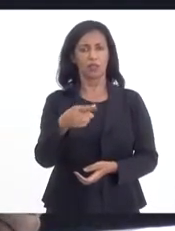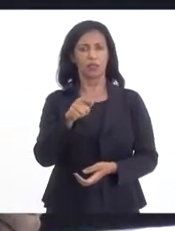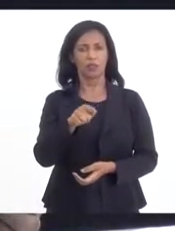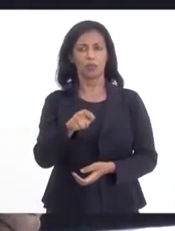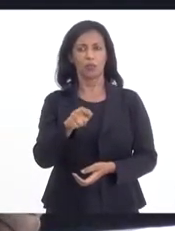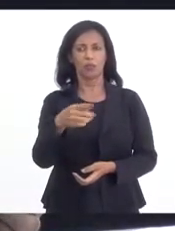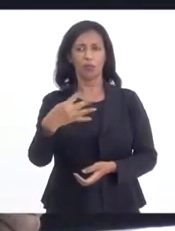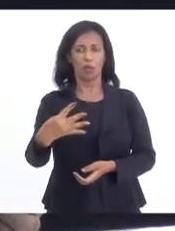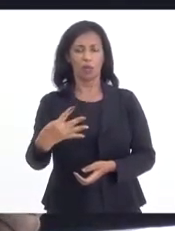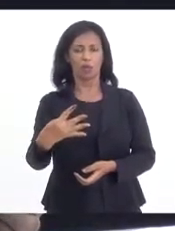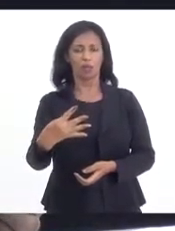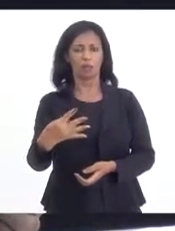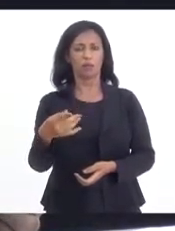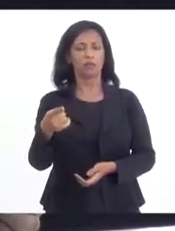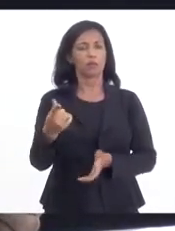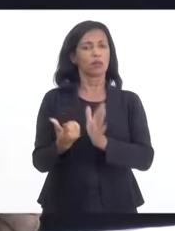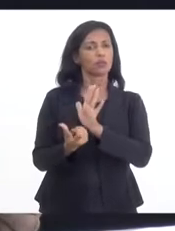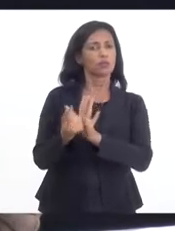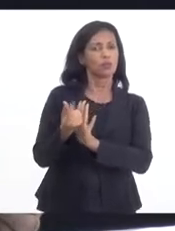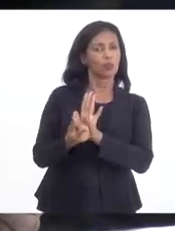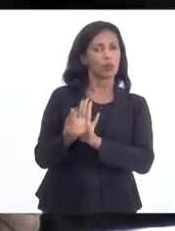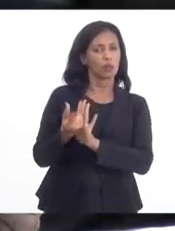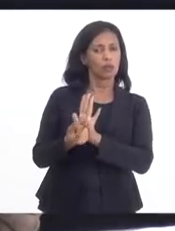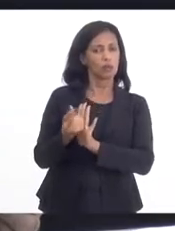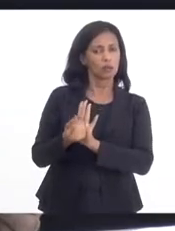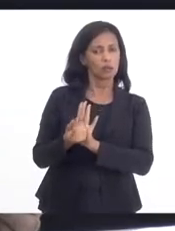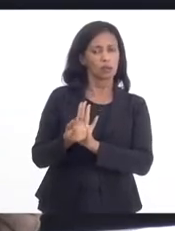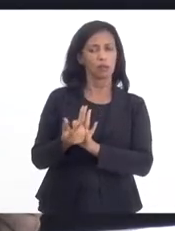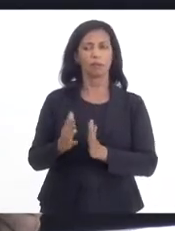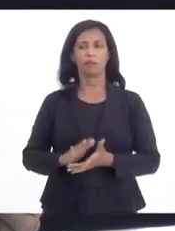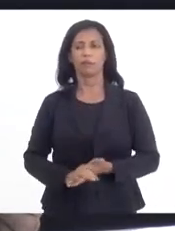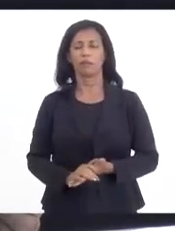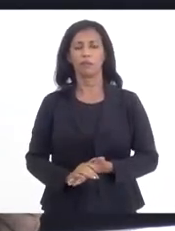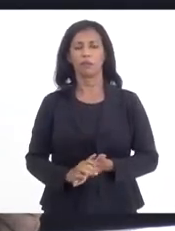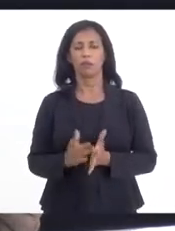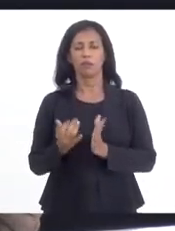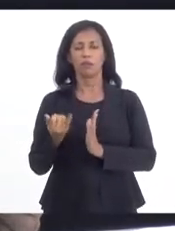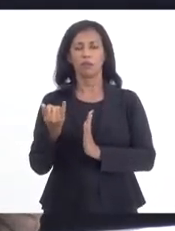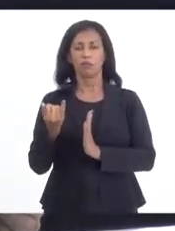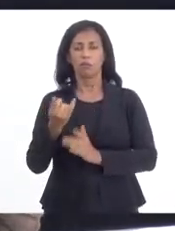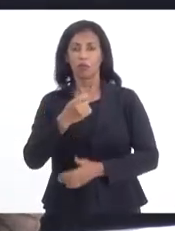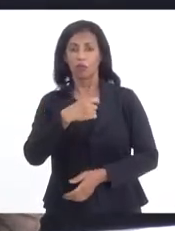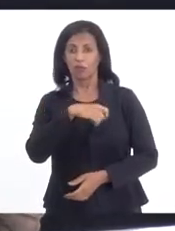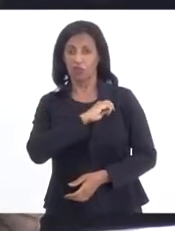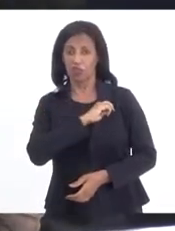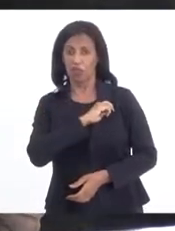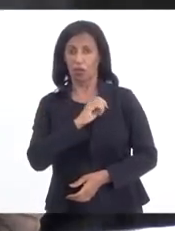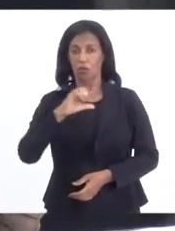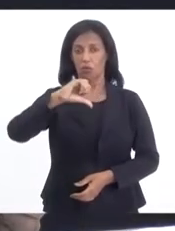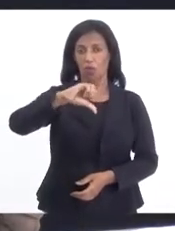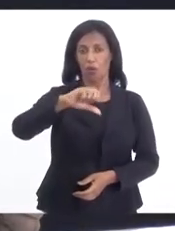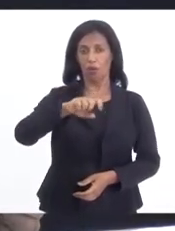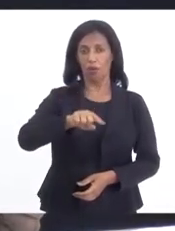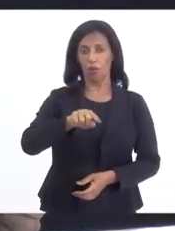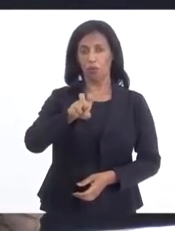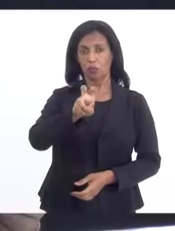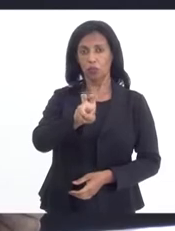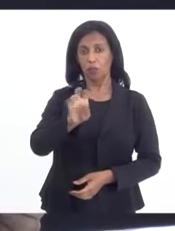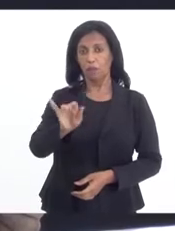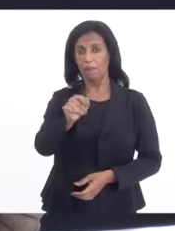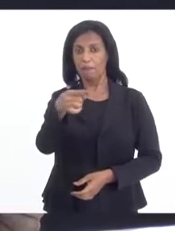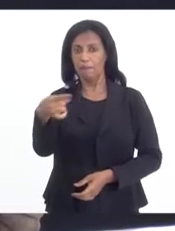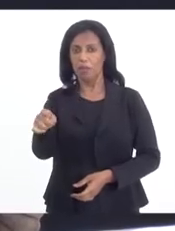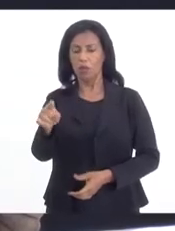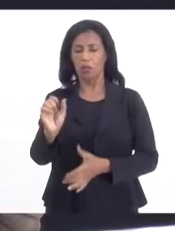83,4 são do orçamento fiscal e 9,5 bilhões do orçamento